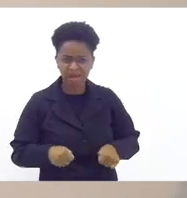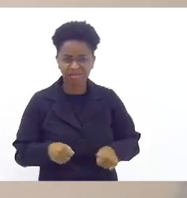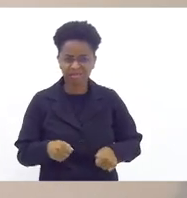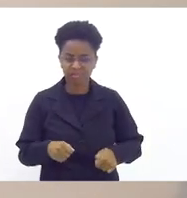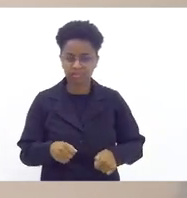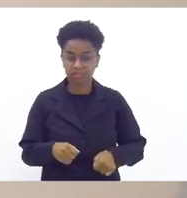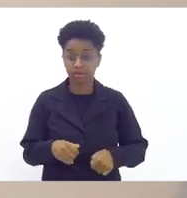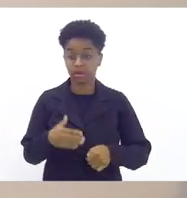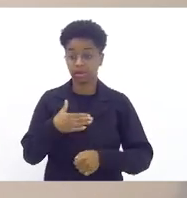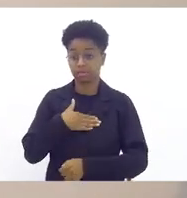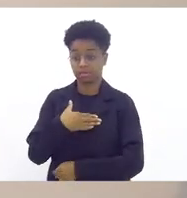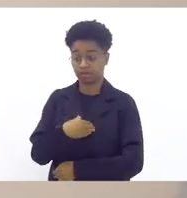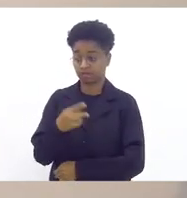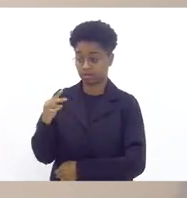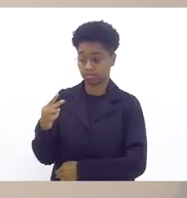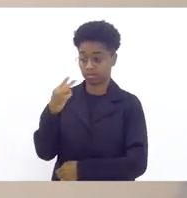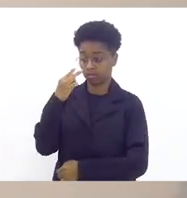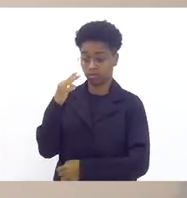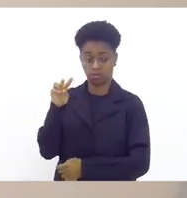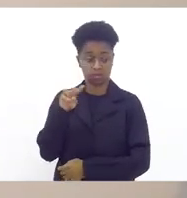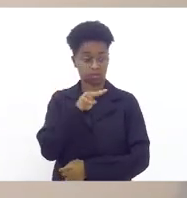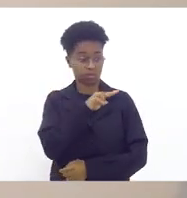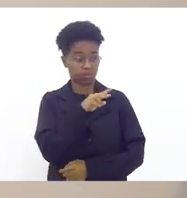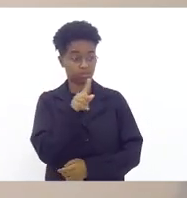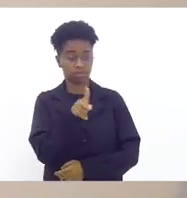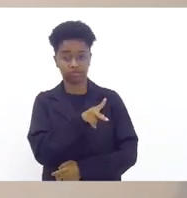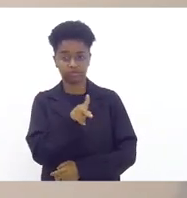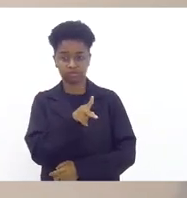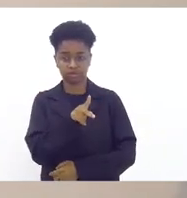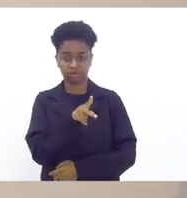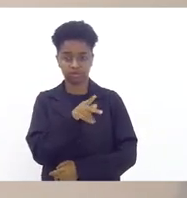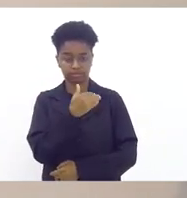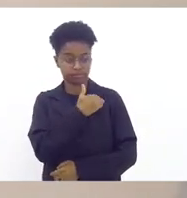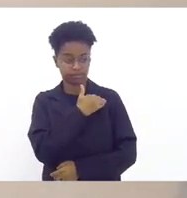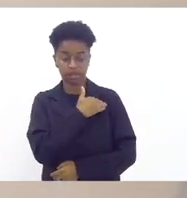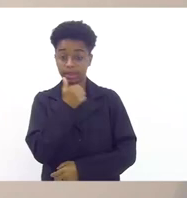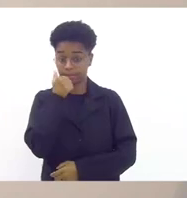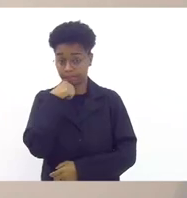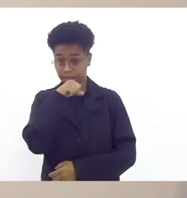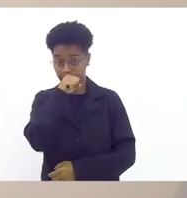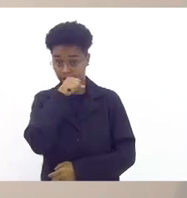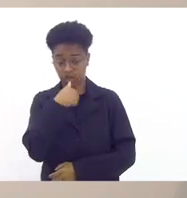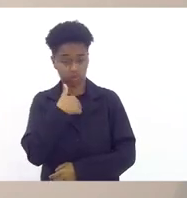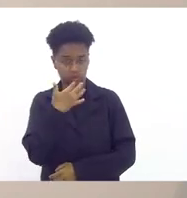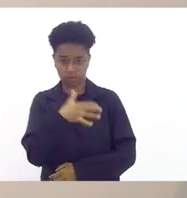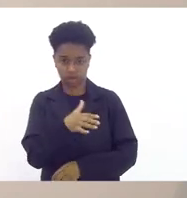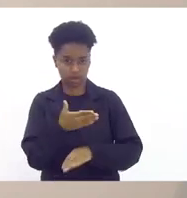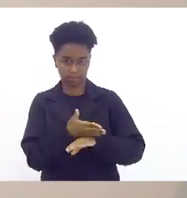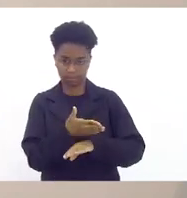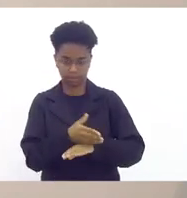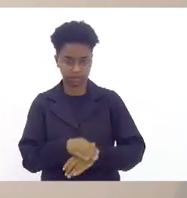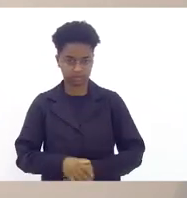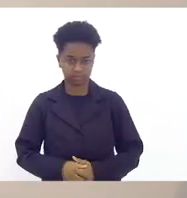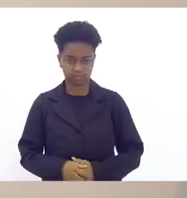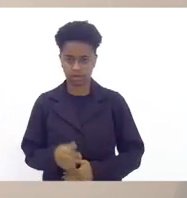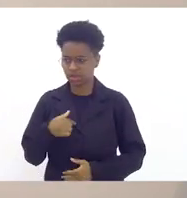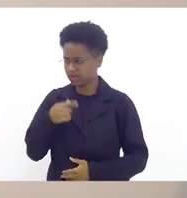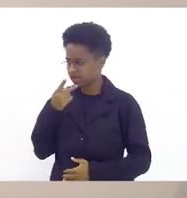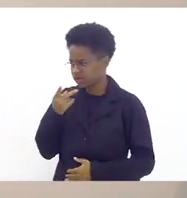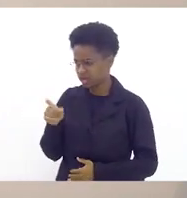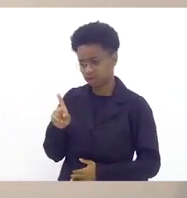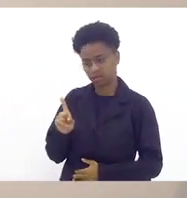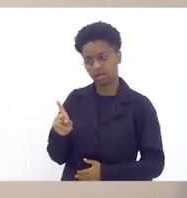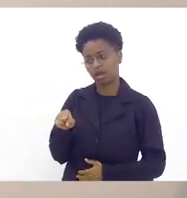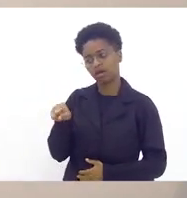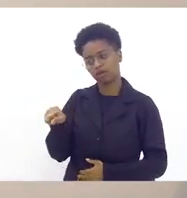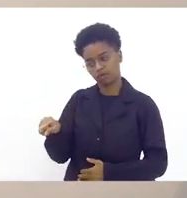Ana Beatriz me olhou, olhou para a professora e veio. Mãe, eu não quero participar. Eu falei, Ana